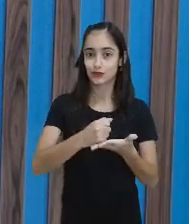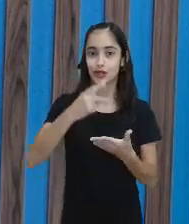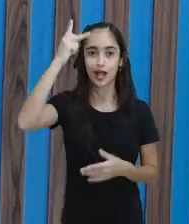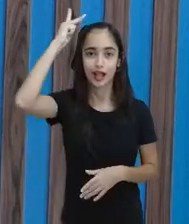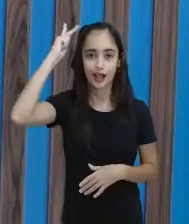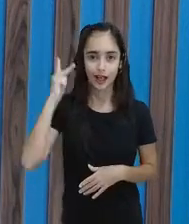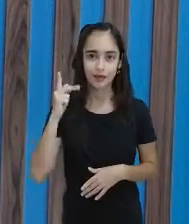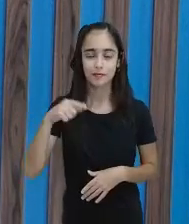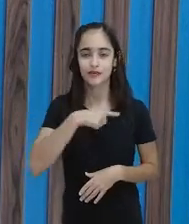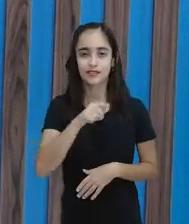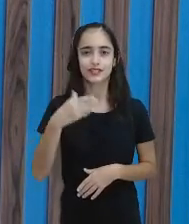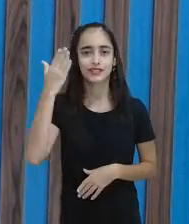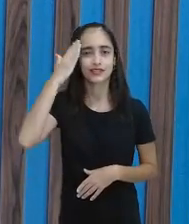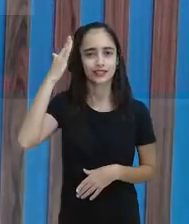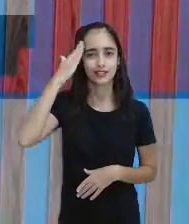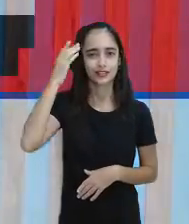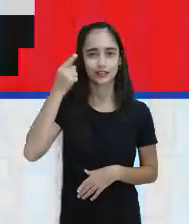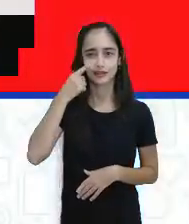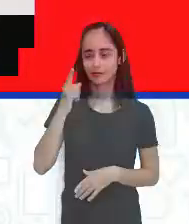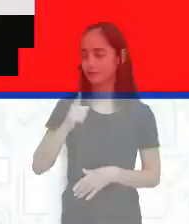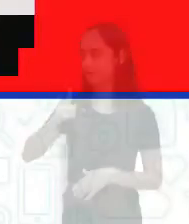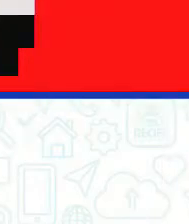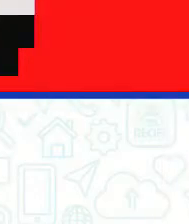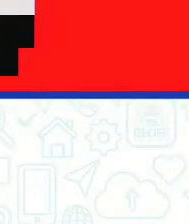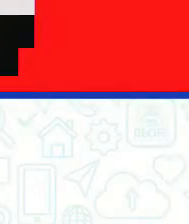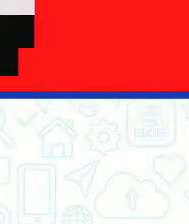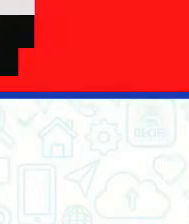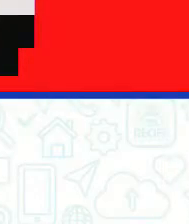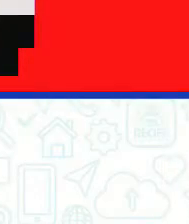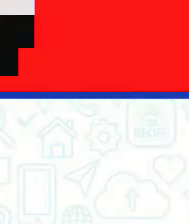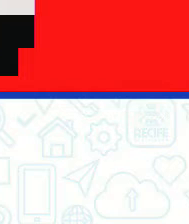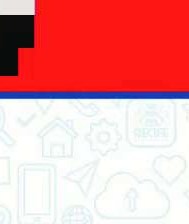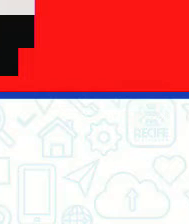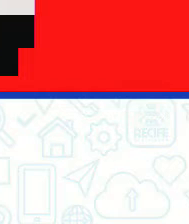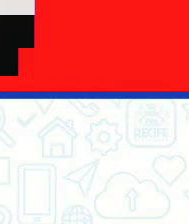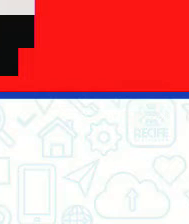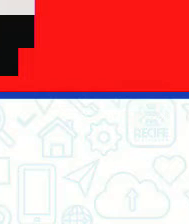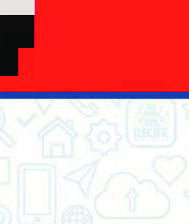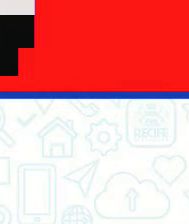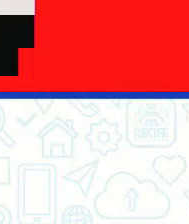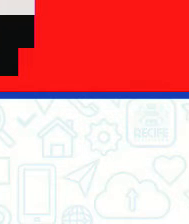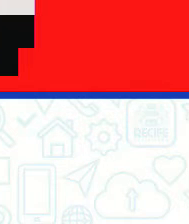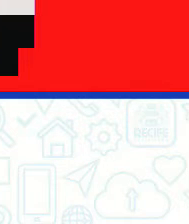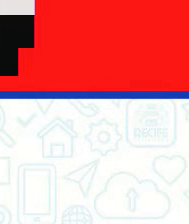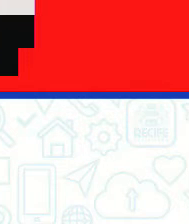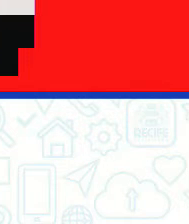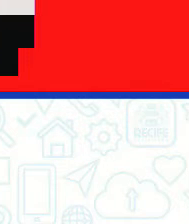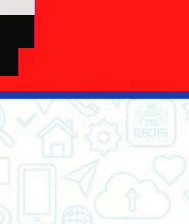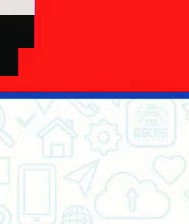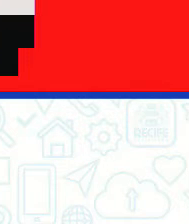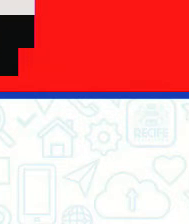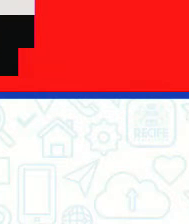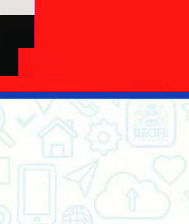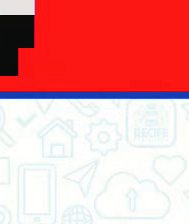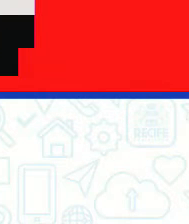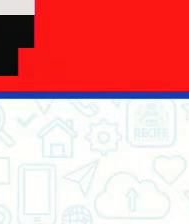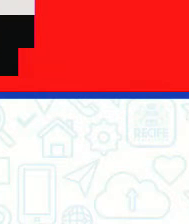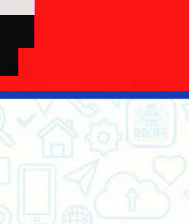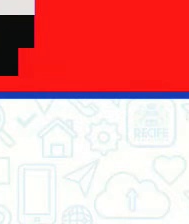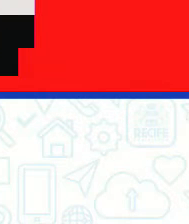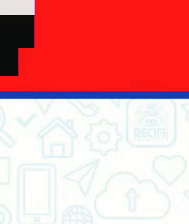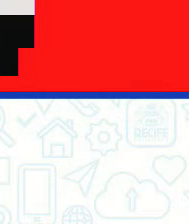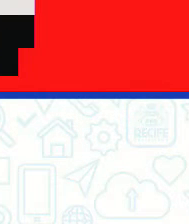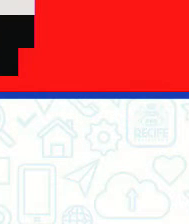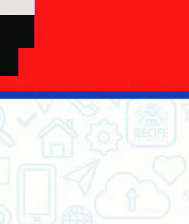vocês entendam um pouquinho do rodízio. Simbora. Na função de todos os jogadores, que é o jogo formal mais básico, onde todos passam por todas